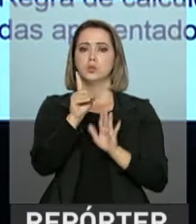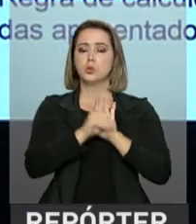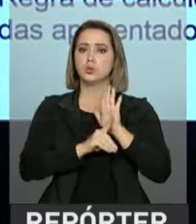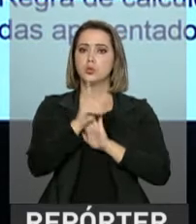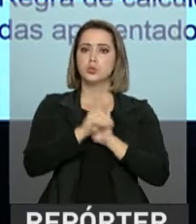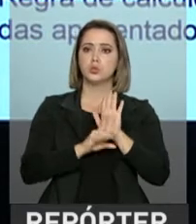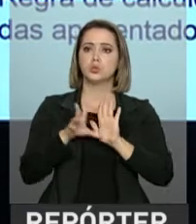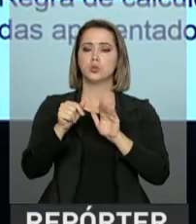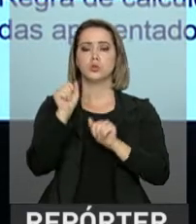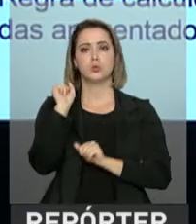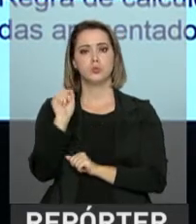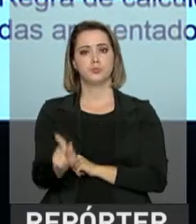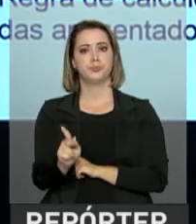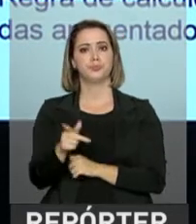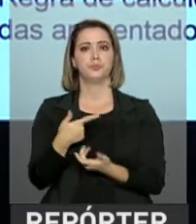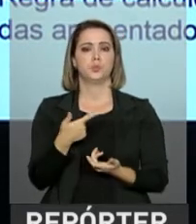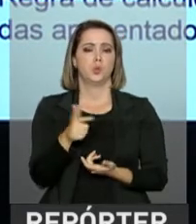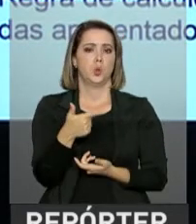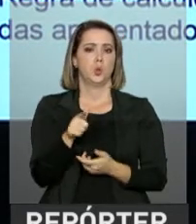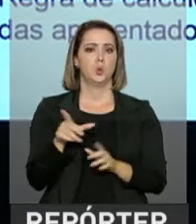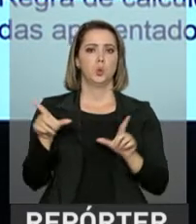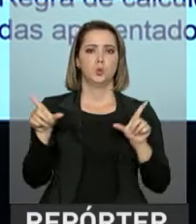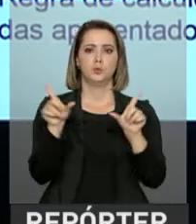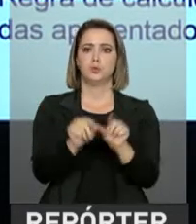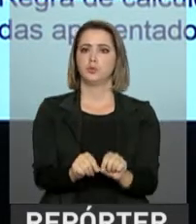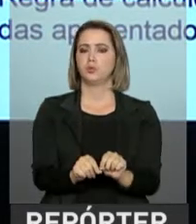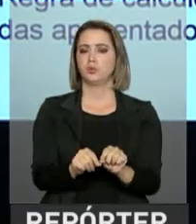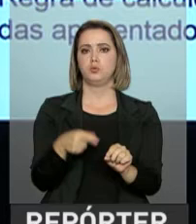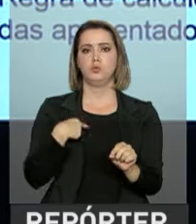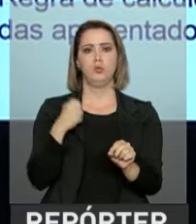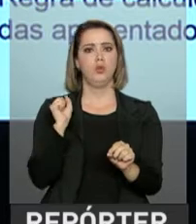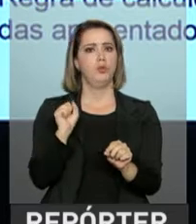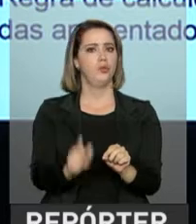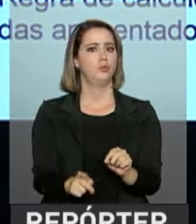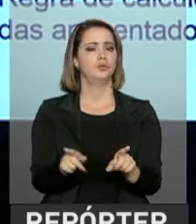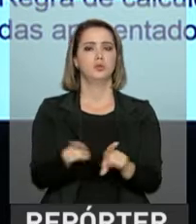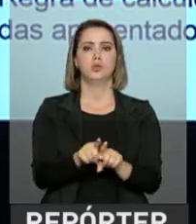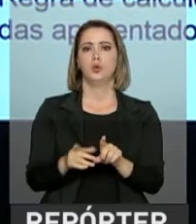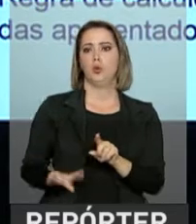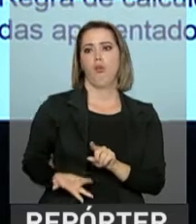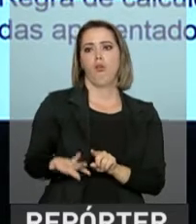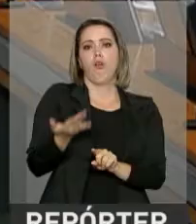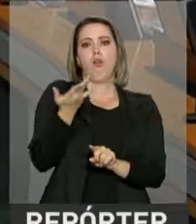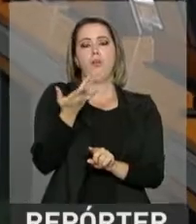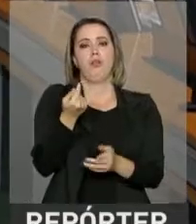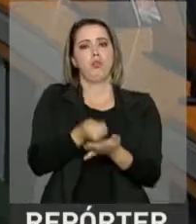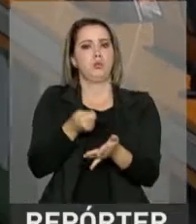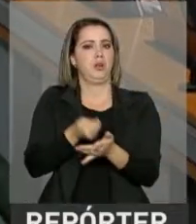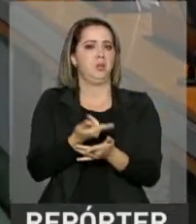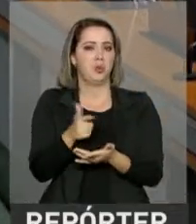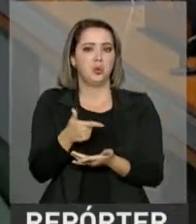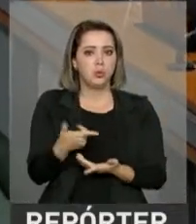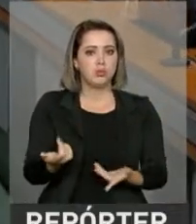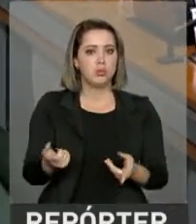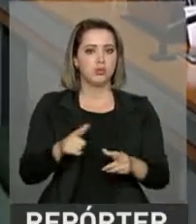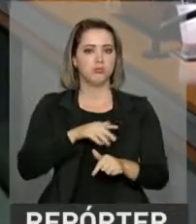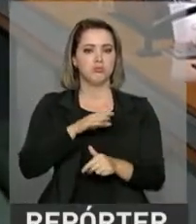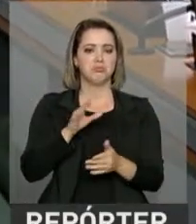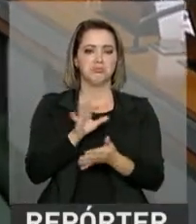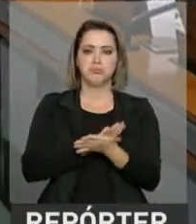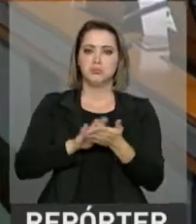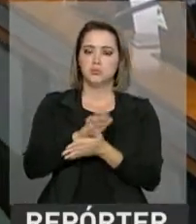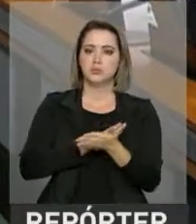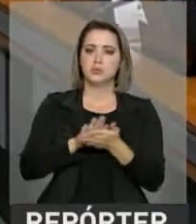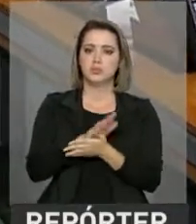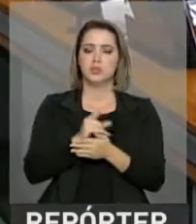que estão aposentados. Não há redução de benefício, não há aumento de contribuição, não há nenhuma